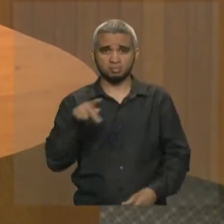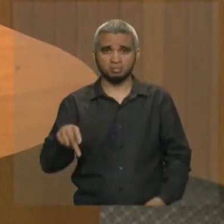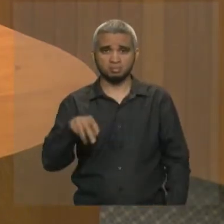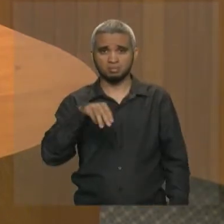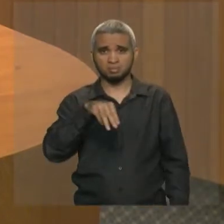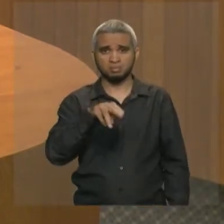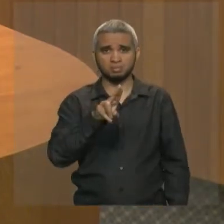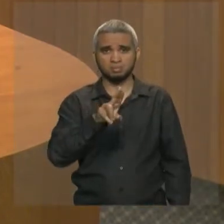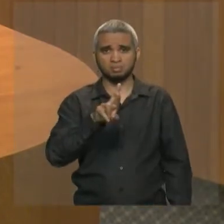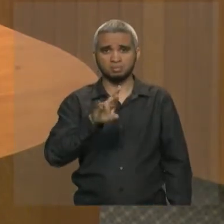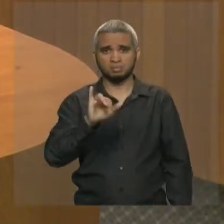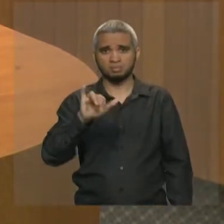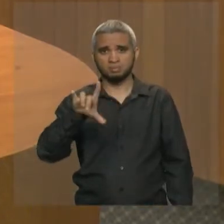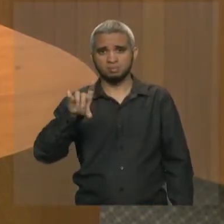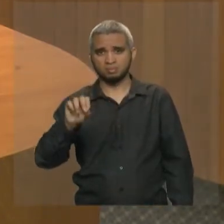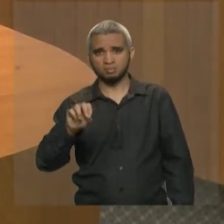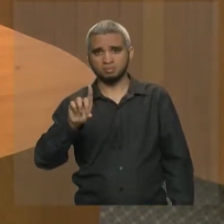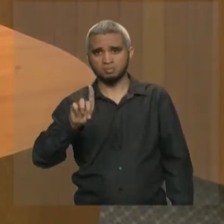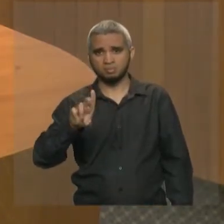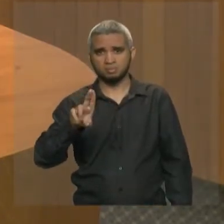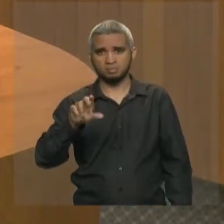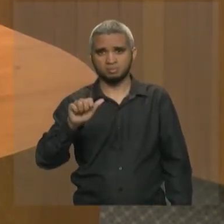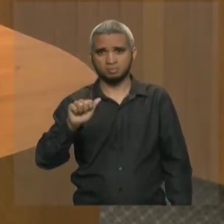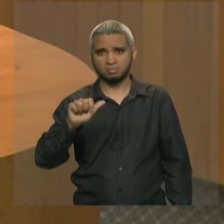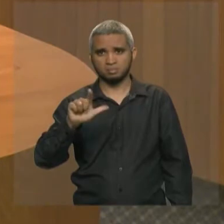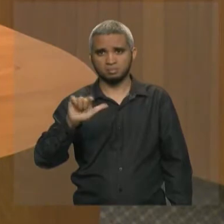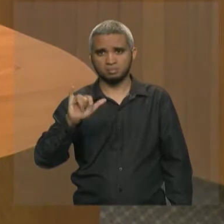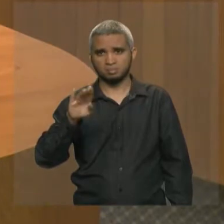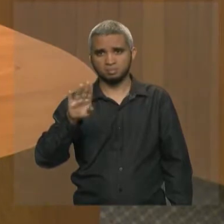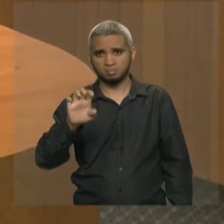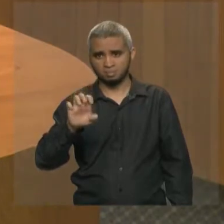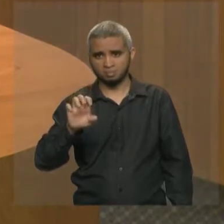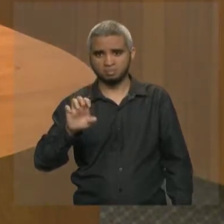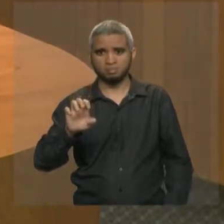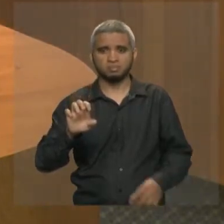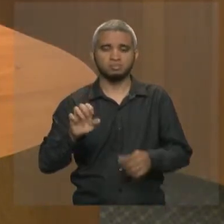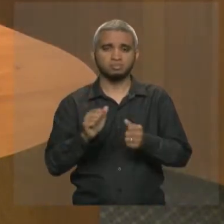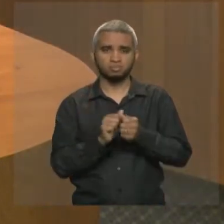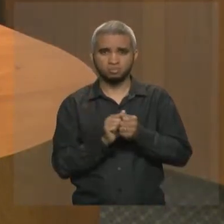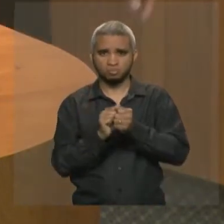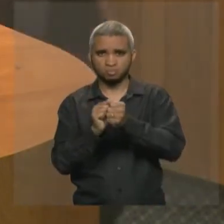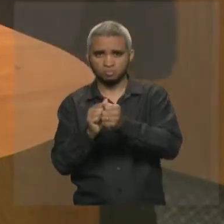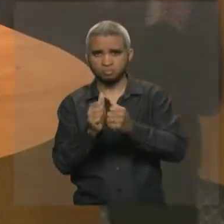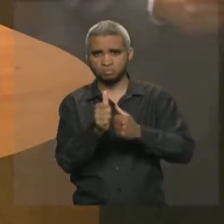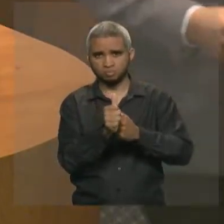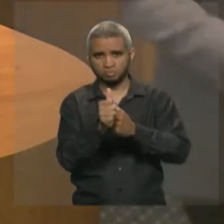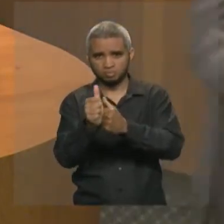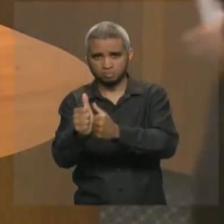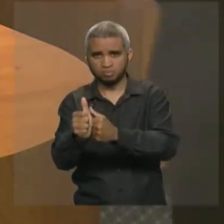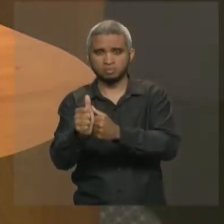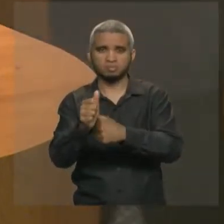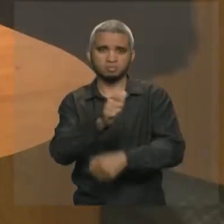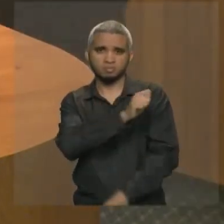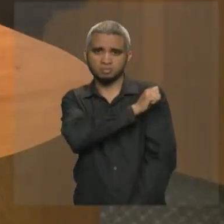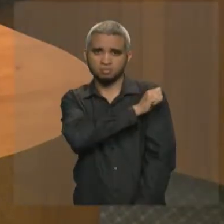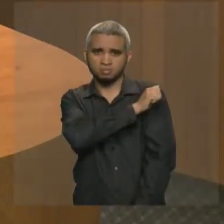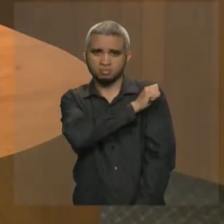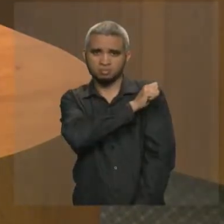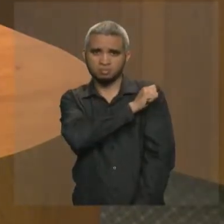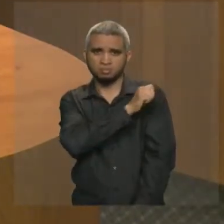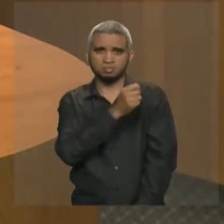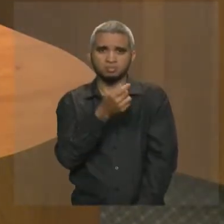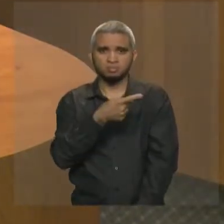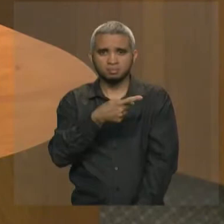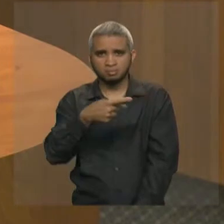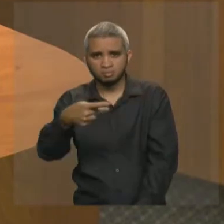que está conduzindo aí a visita dos estudantes à nossa Assembleia Legislativa do nosso